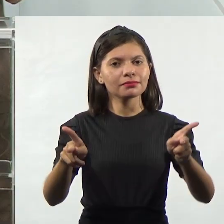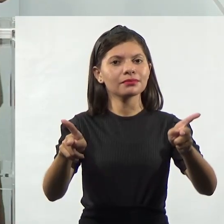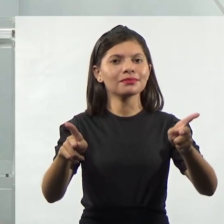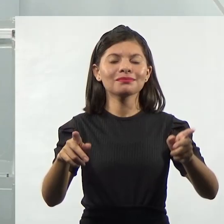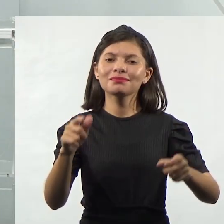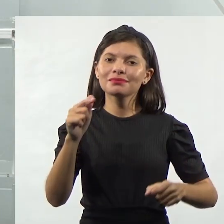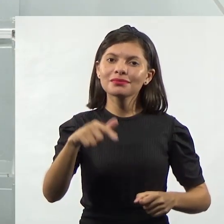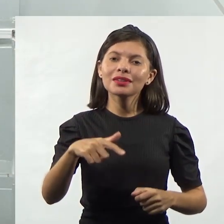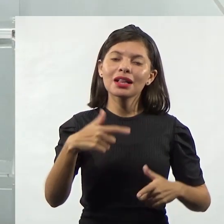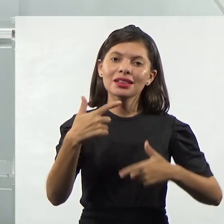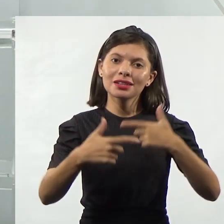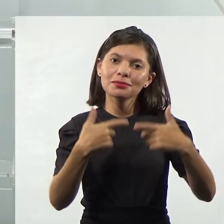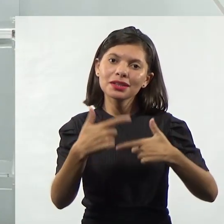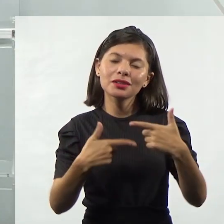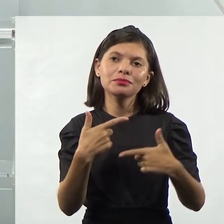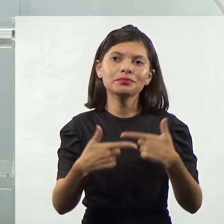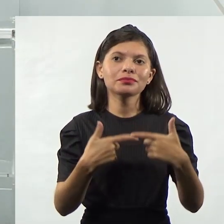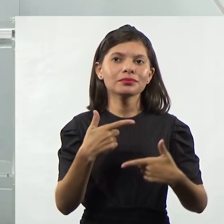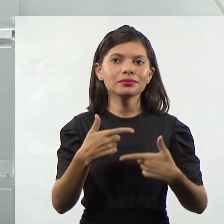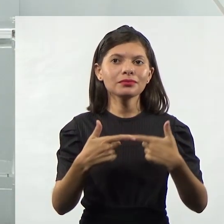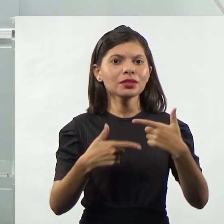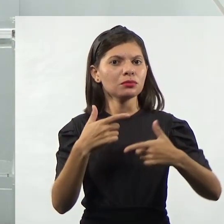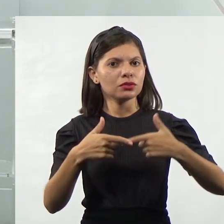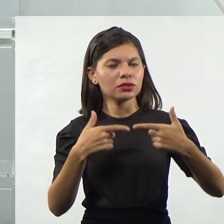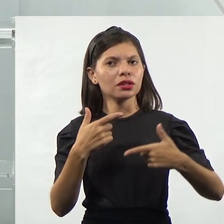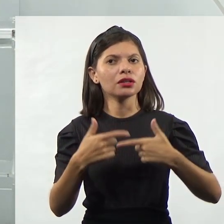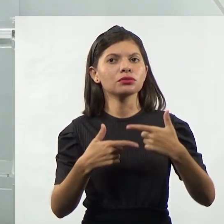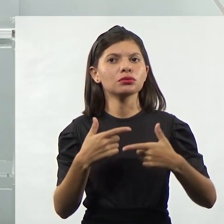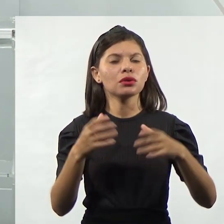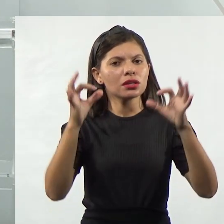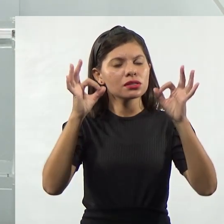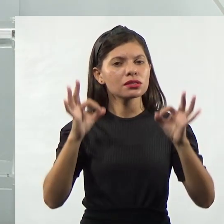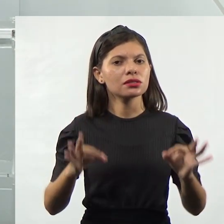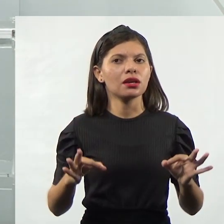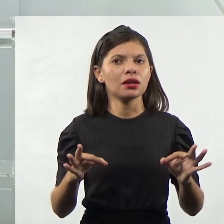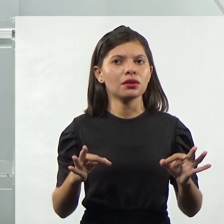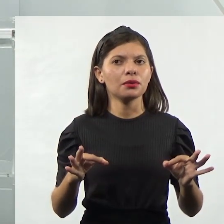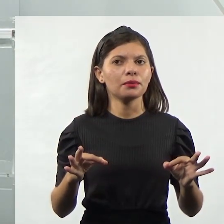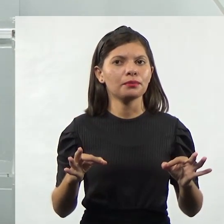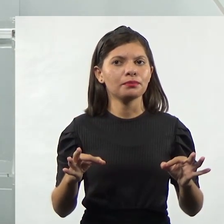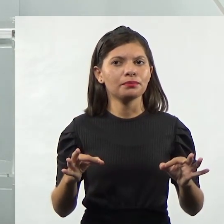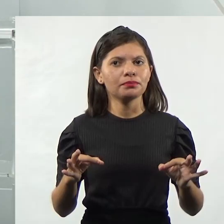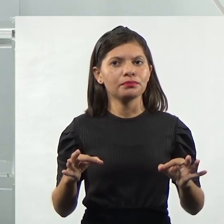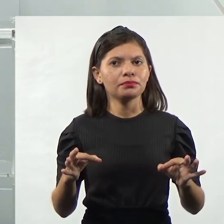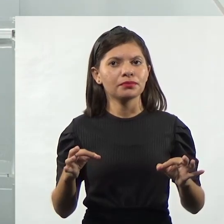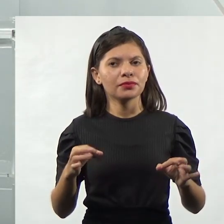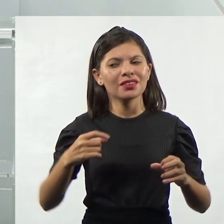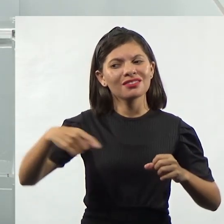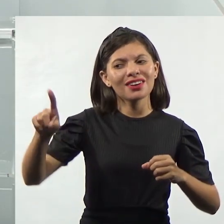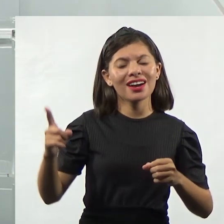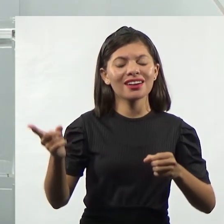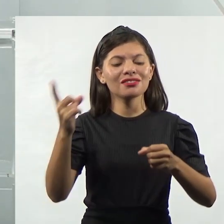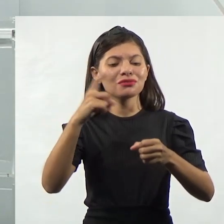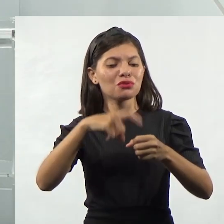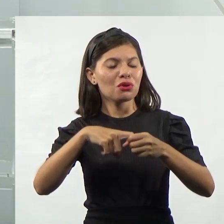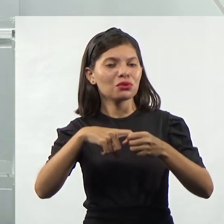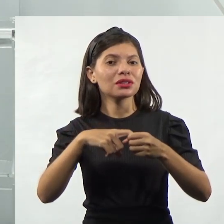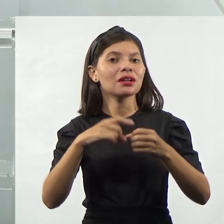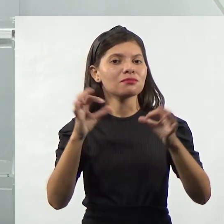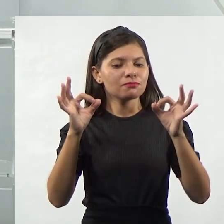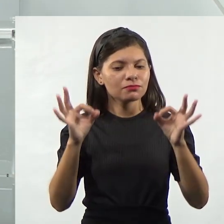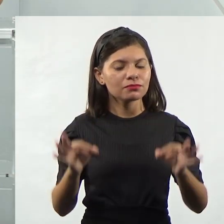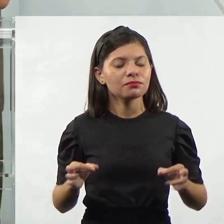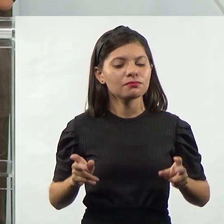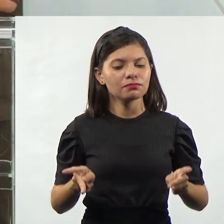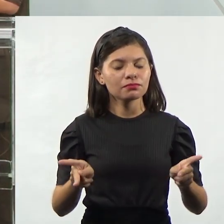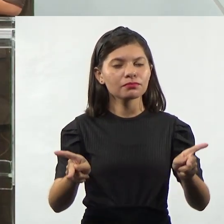estar lá, gente, assim, porque a licitação é um processo muito sério, né? Então, para não ter muito vai e vem e tal, para ser um servidor mesmo